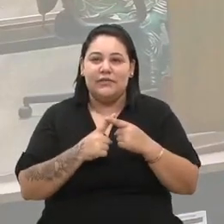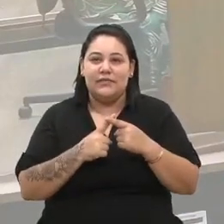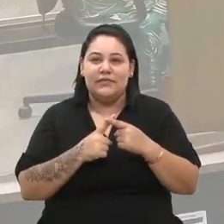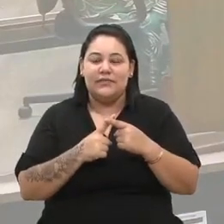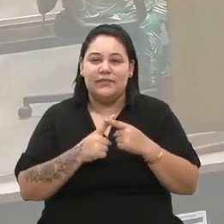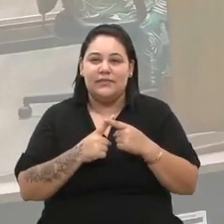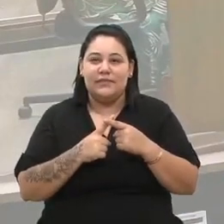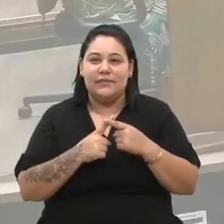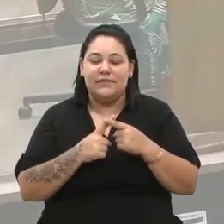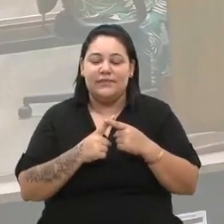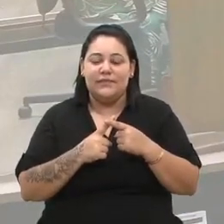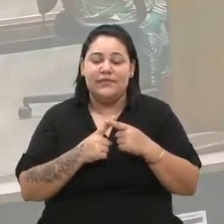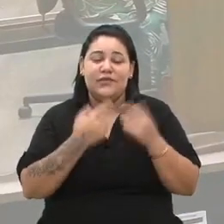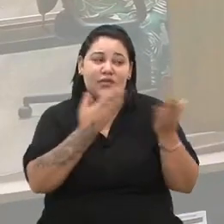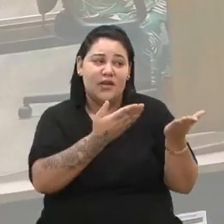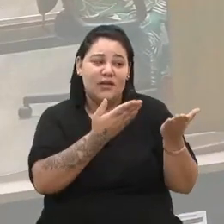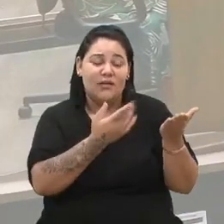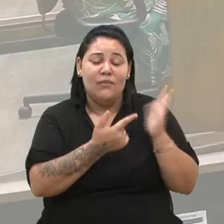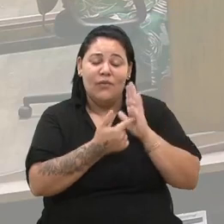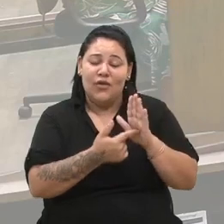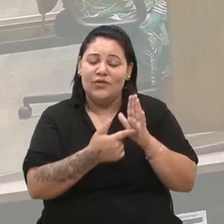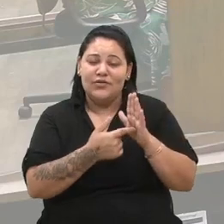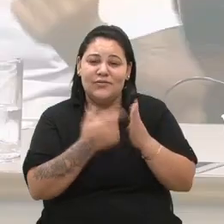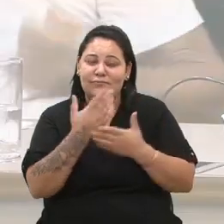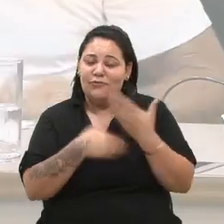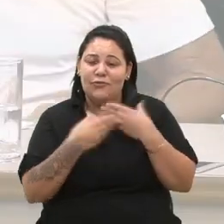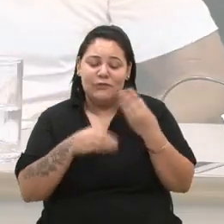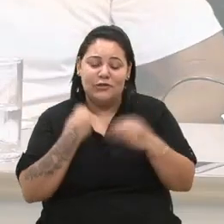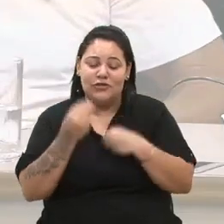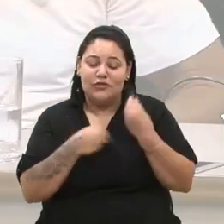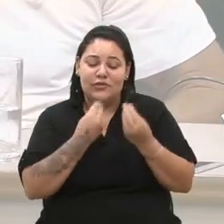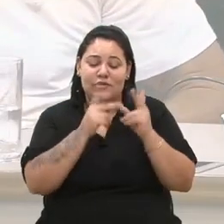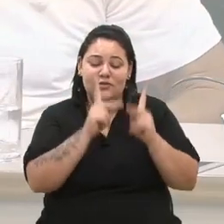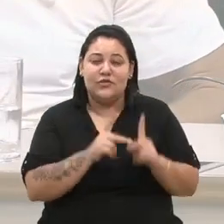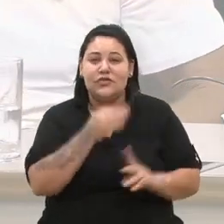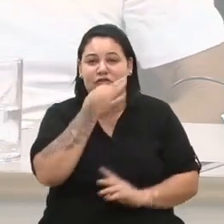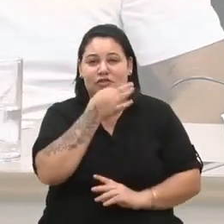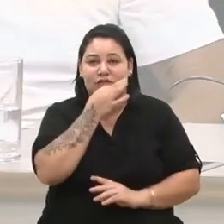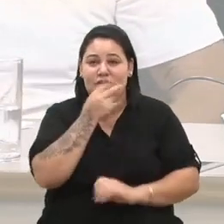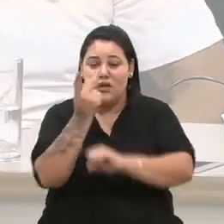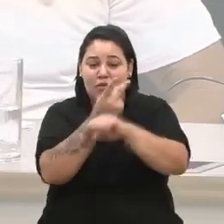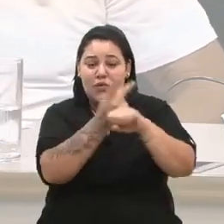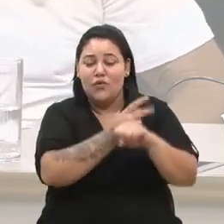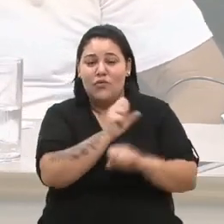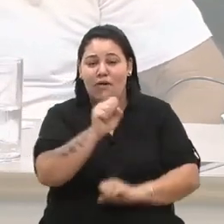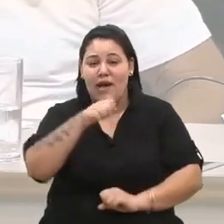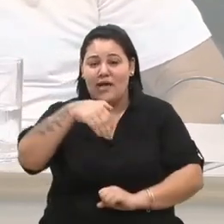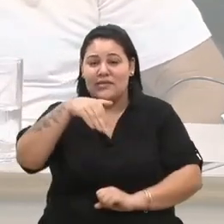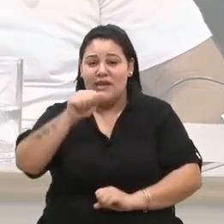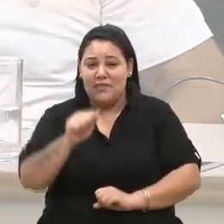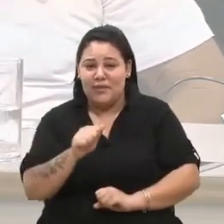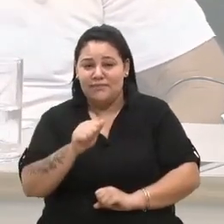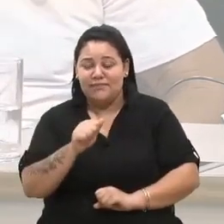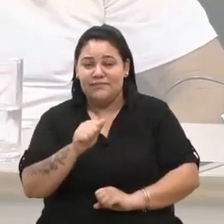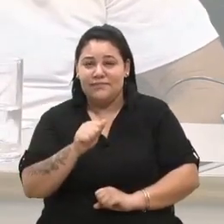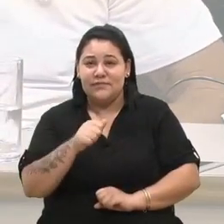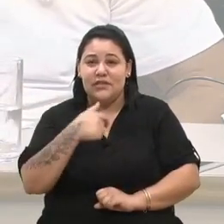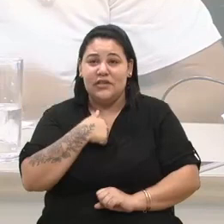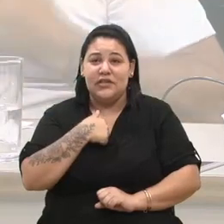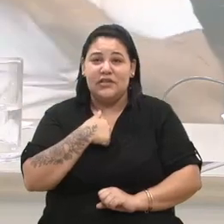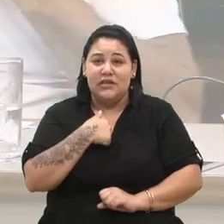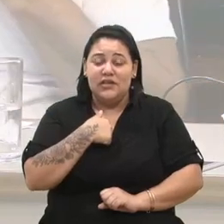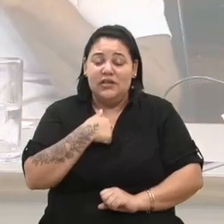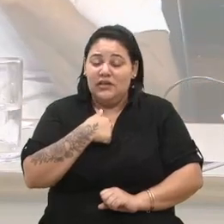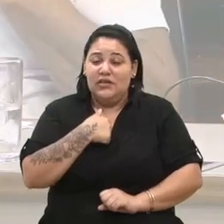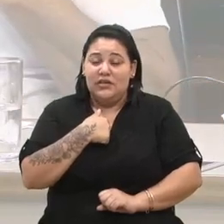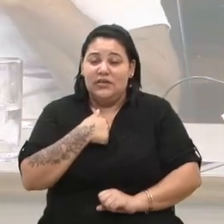o sentimento das pessoas em Caxias do Sul que procuram a Secretaria do Meio Ambiente. E eu achei que a senhora ia ser,